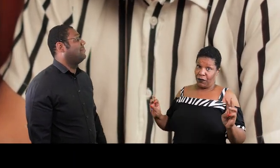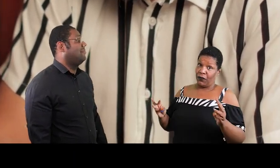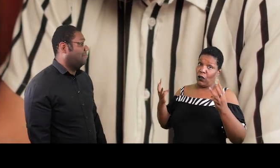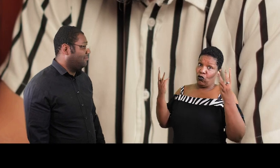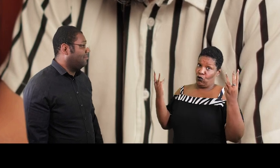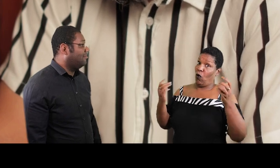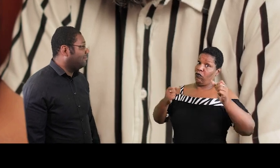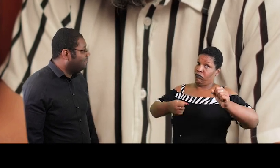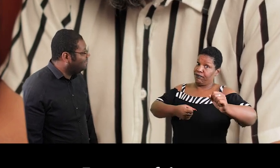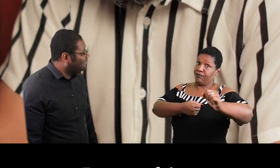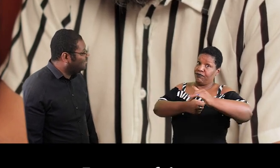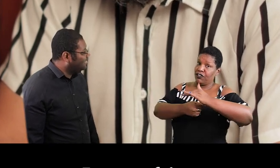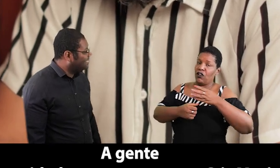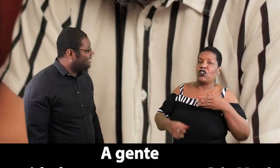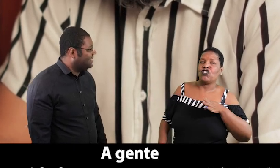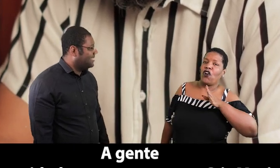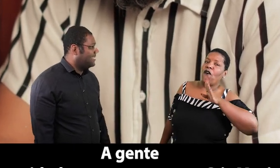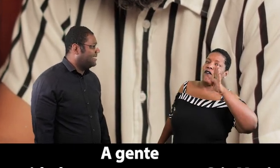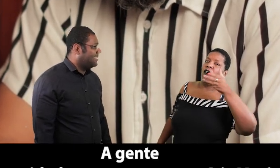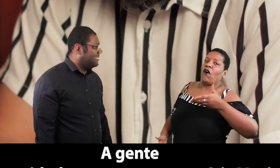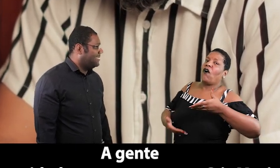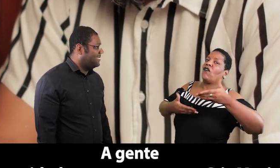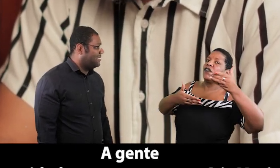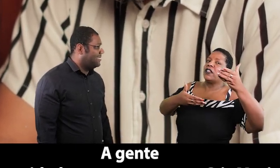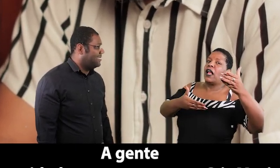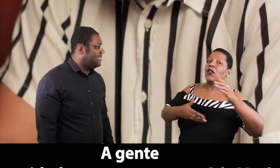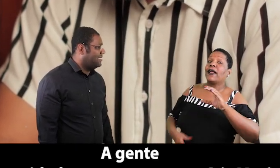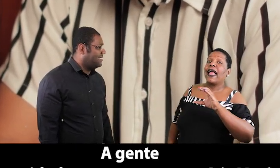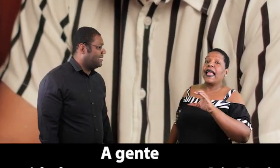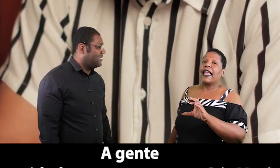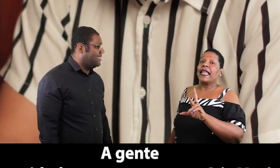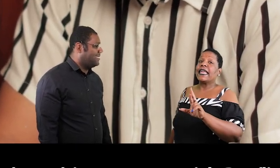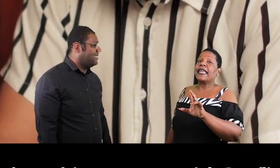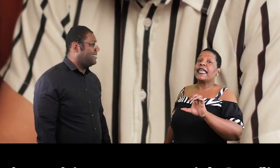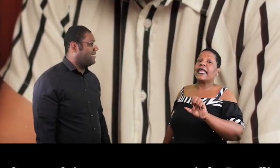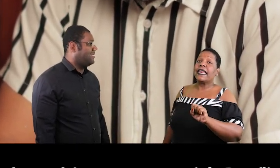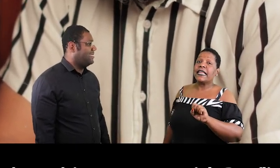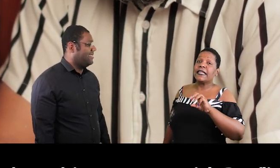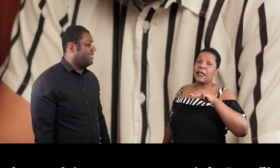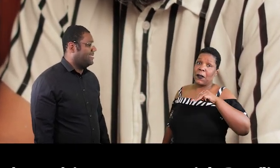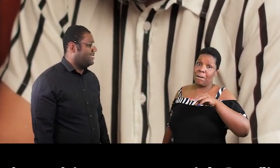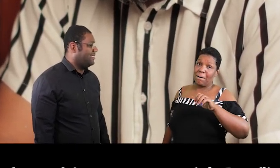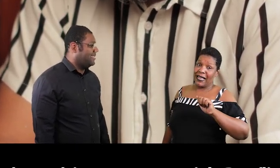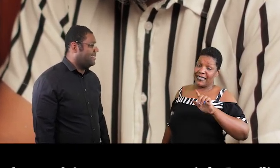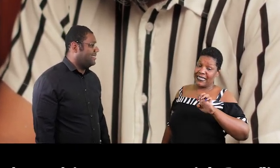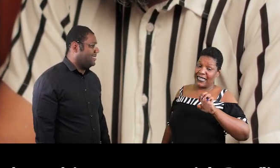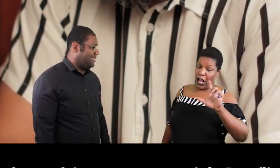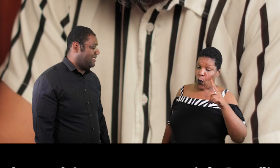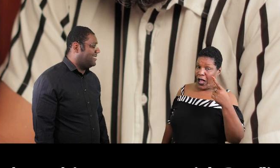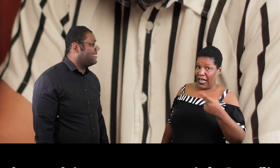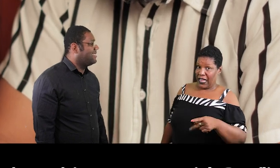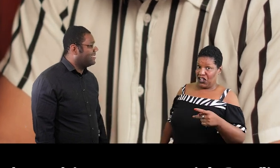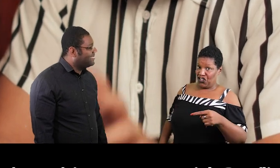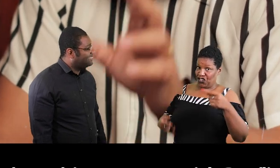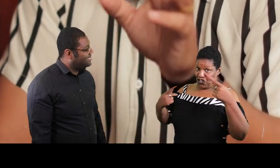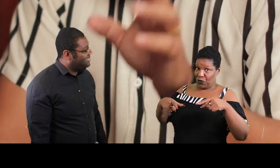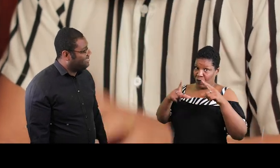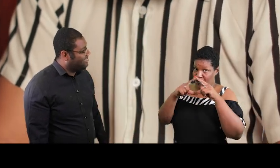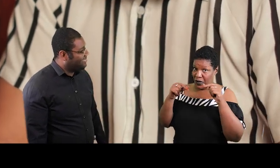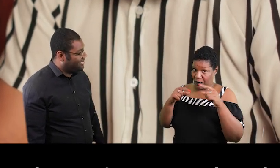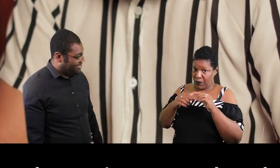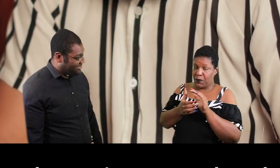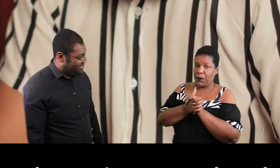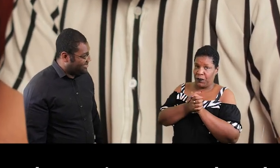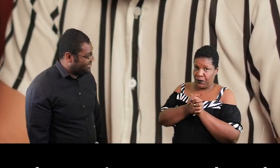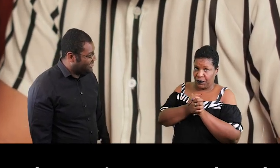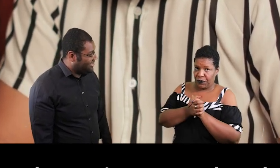cheio. E a gente foi convidado para ir tocar com a Cris Marcial, que é uma ótima cantora aqui de Brasília. Sim. A